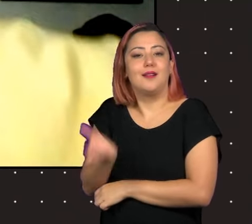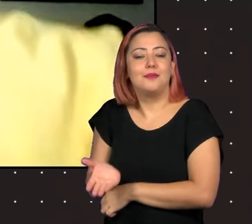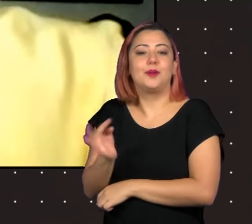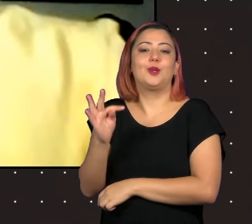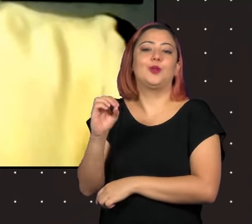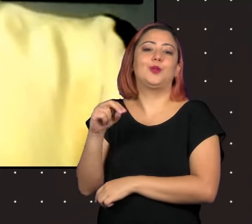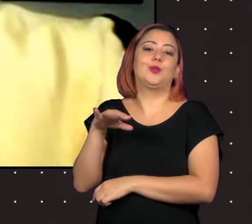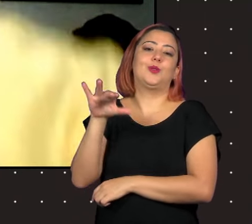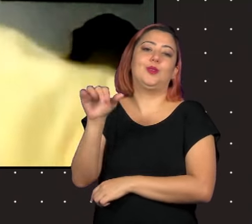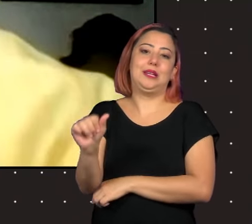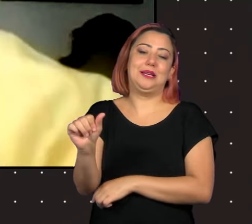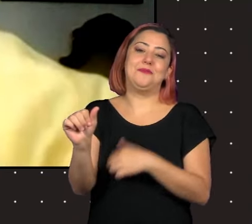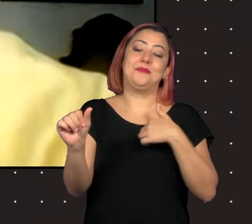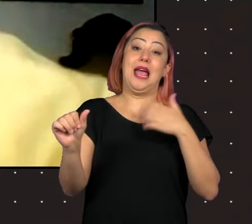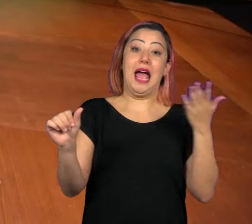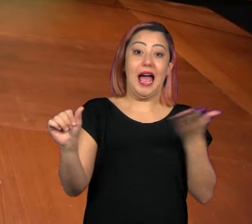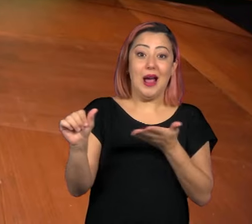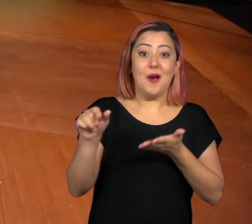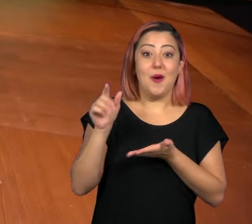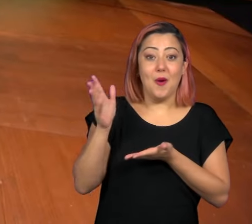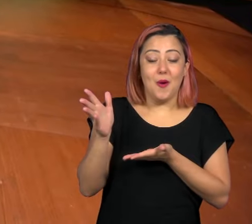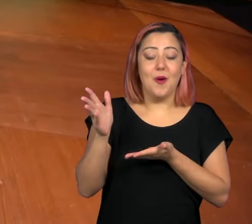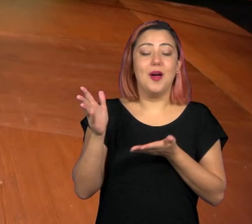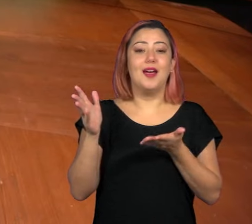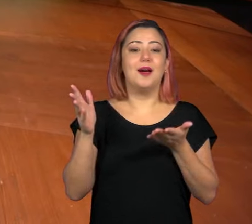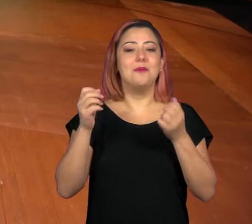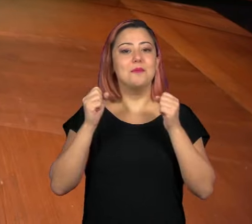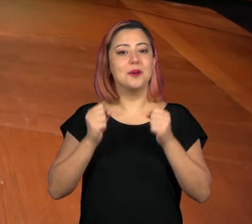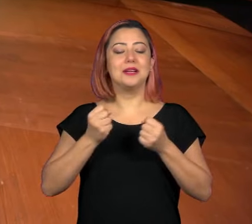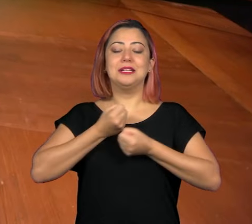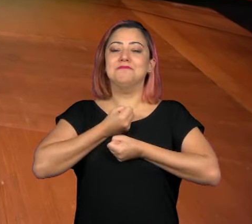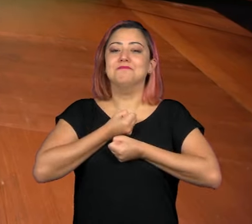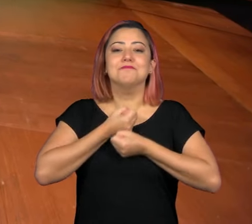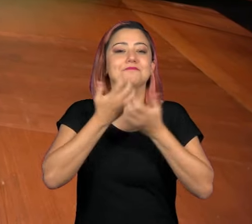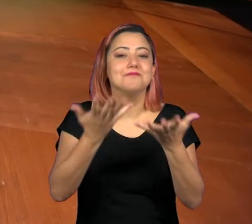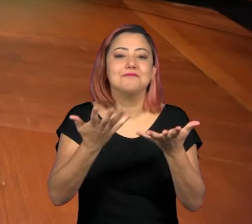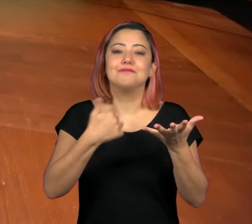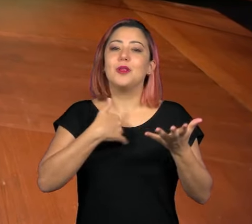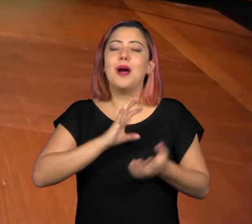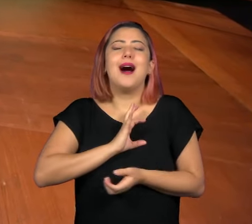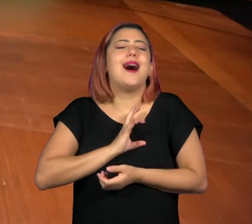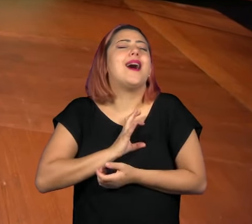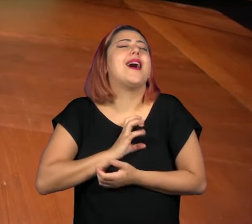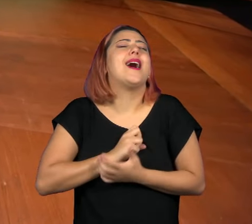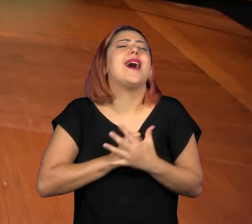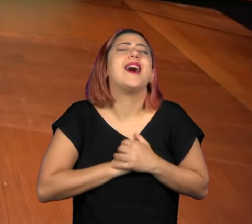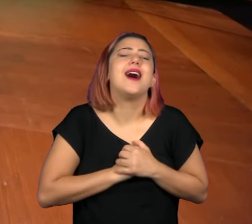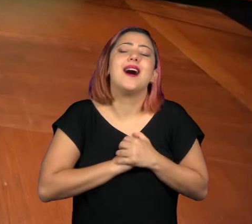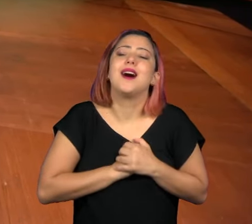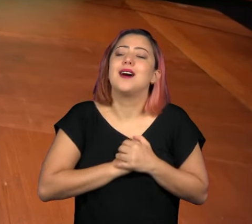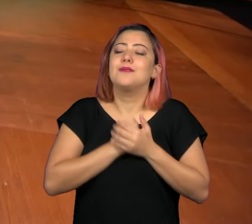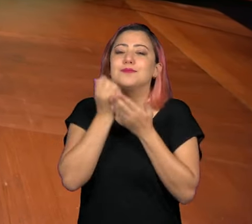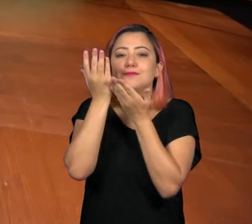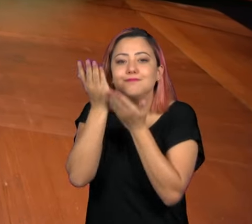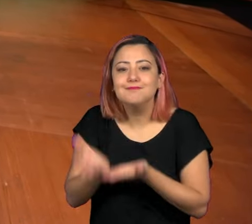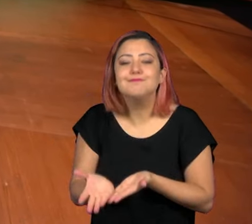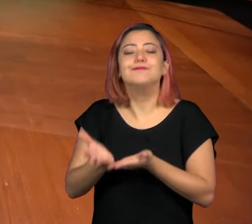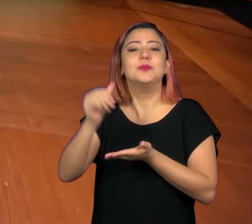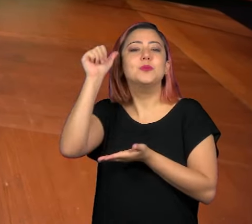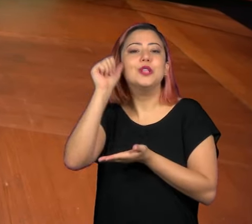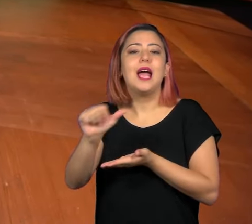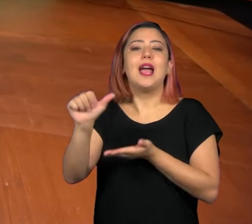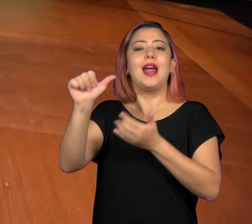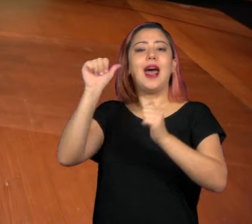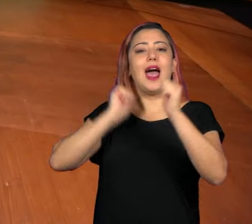ótimo poder aqui, agora, nesse momento, declarar esse meu imenso amor por essa mulher, por essa